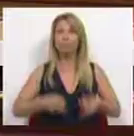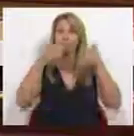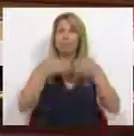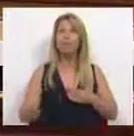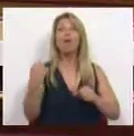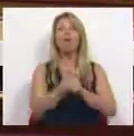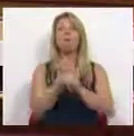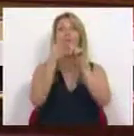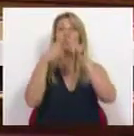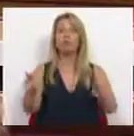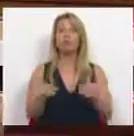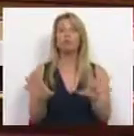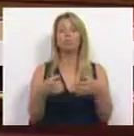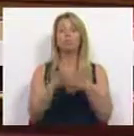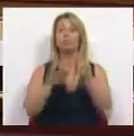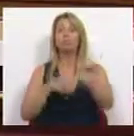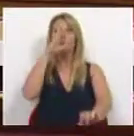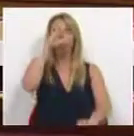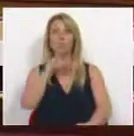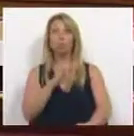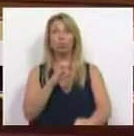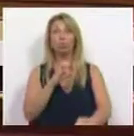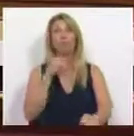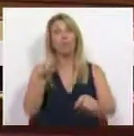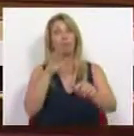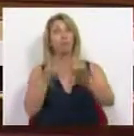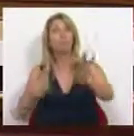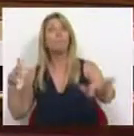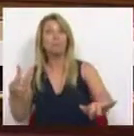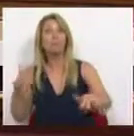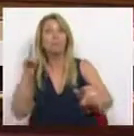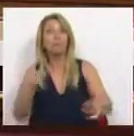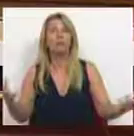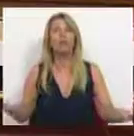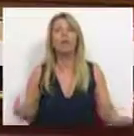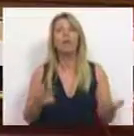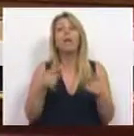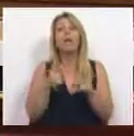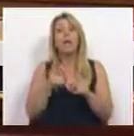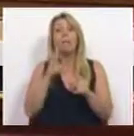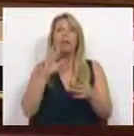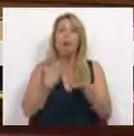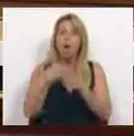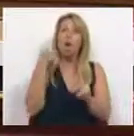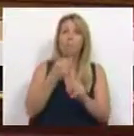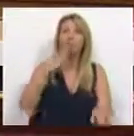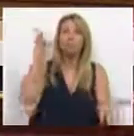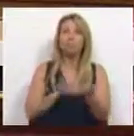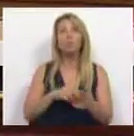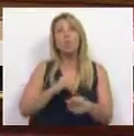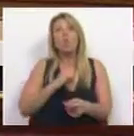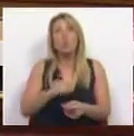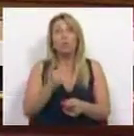grupos parlamentares no Parlamento e também do Governo para a matéria do combate ao desperdício alimentar. E é isso que nós esperamos que resulte